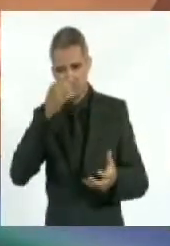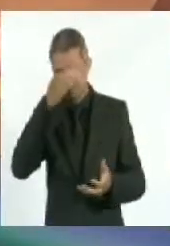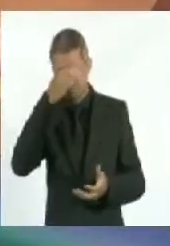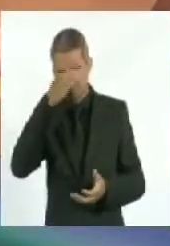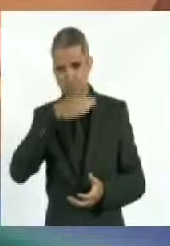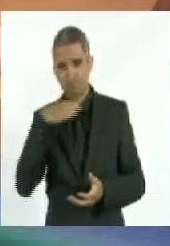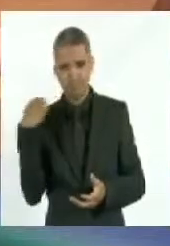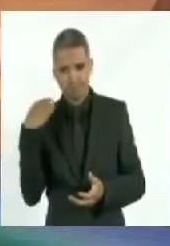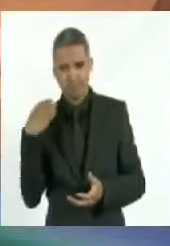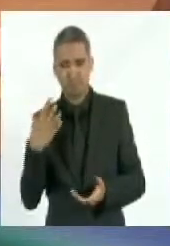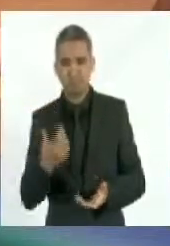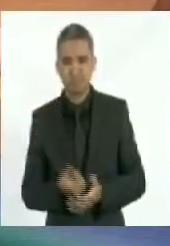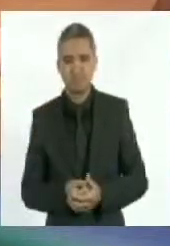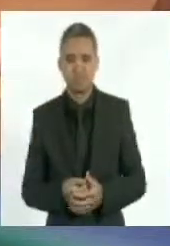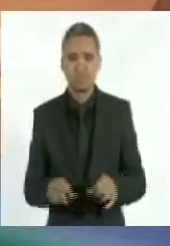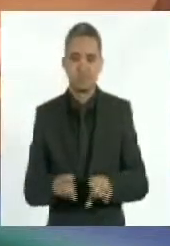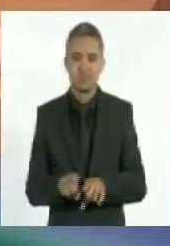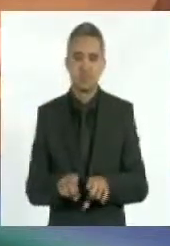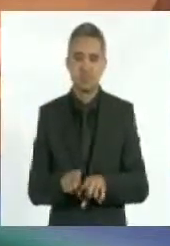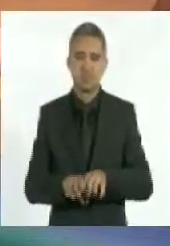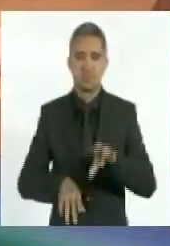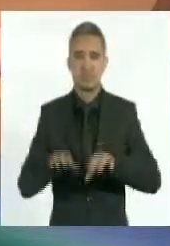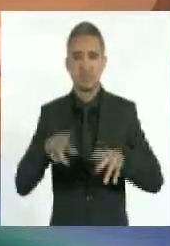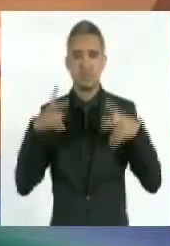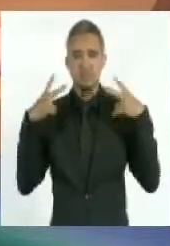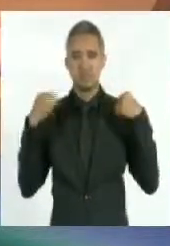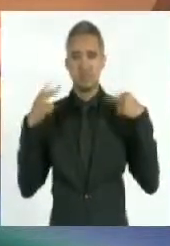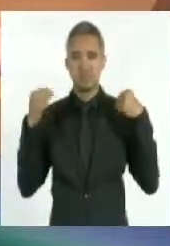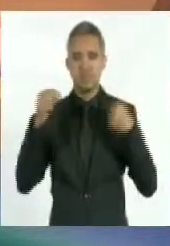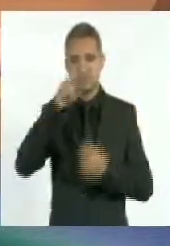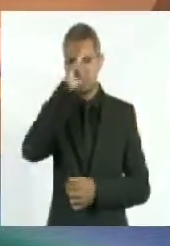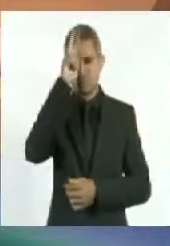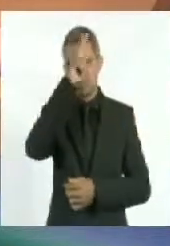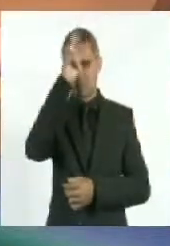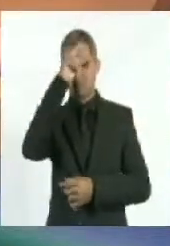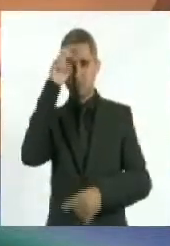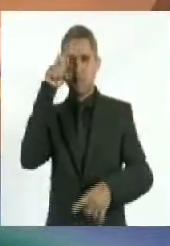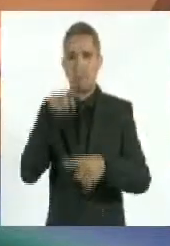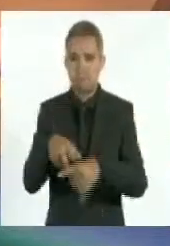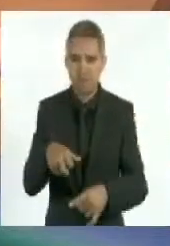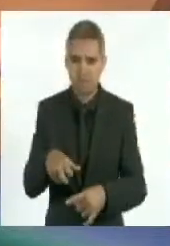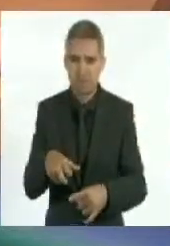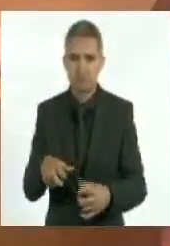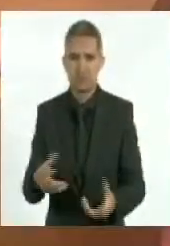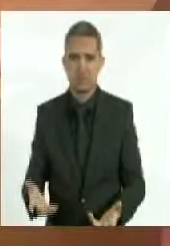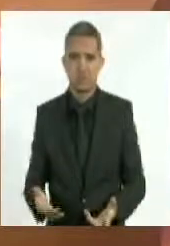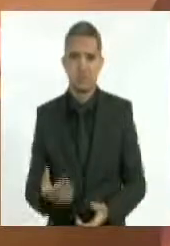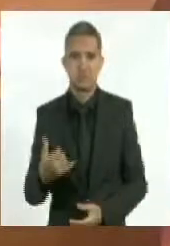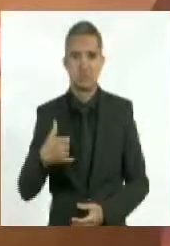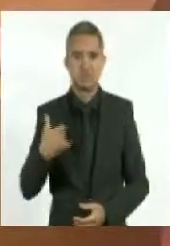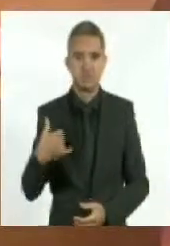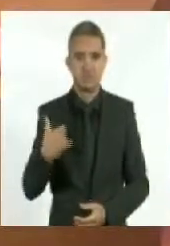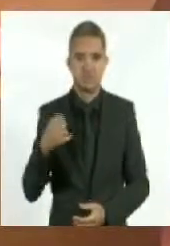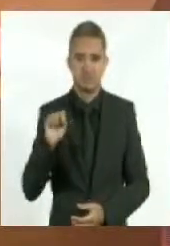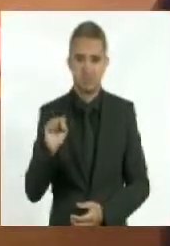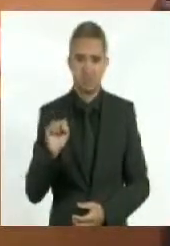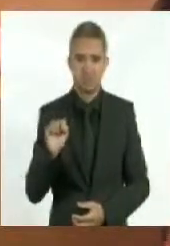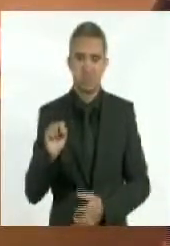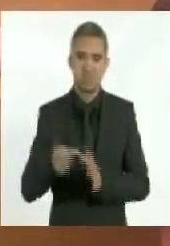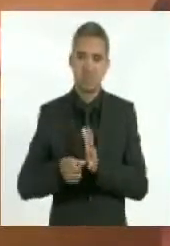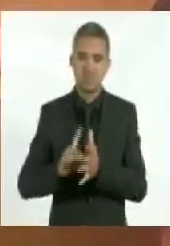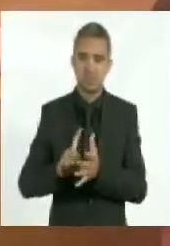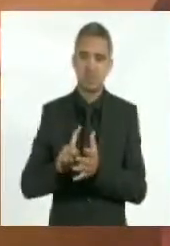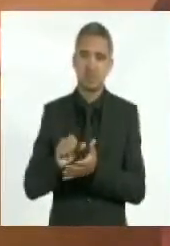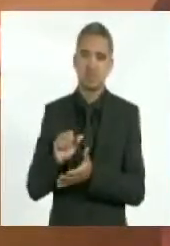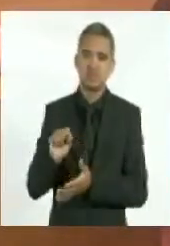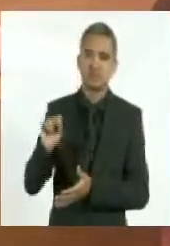um motorista que dirigindo embriagado, caso a morte de uma inocente de 8 anos que tinha saído de casa para